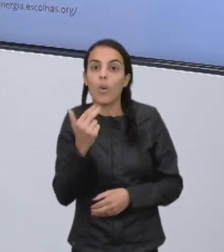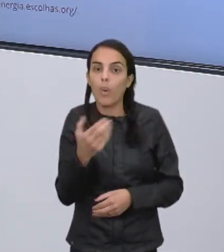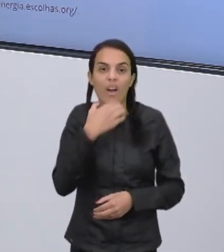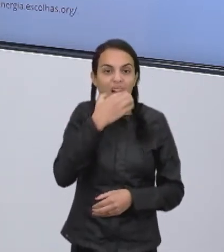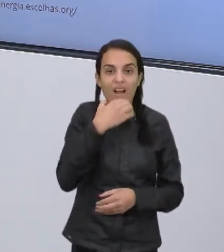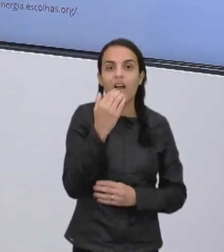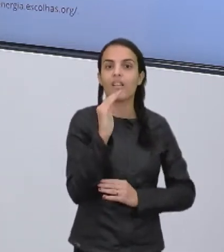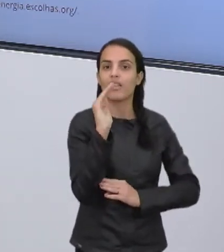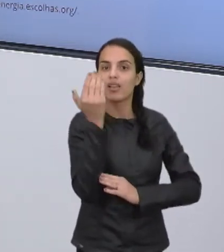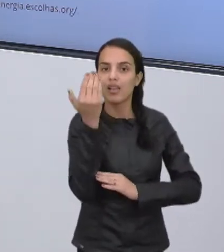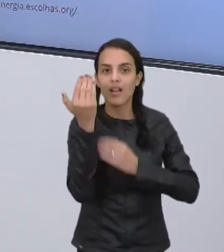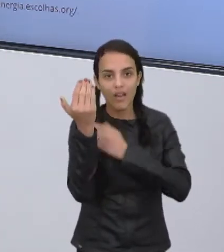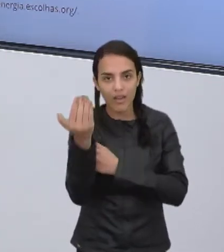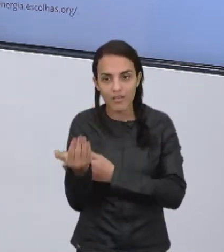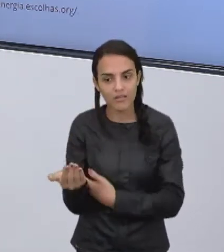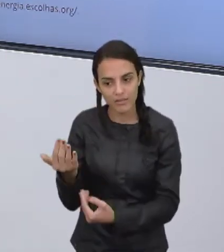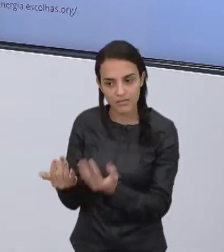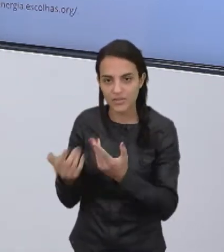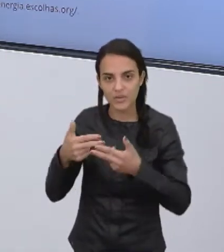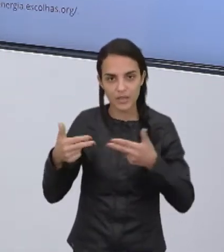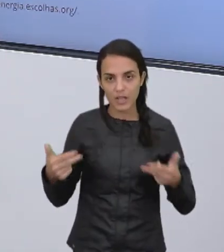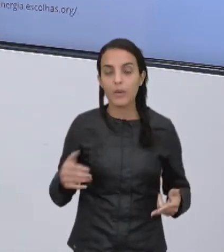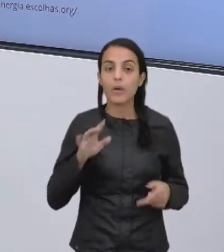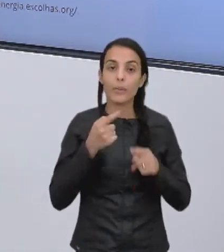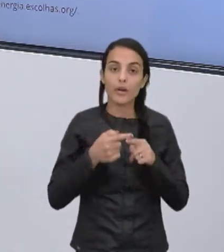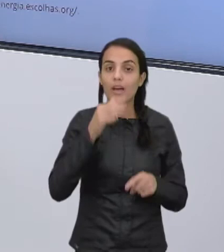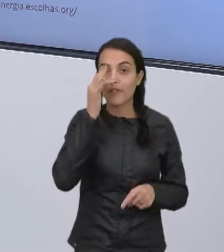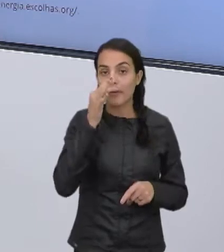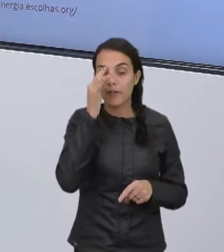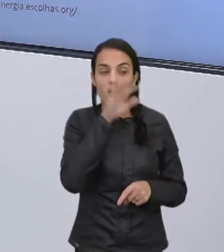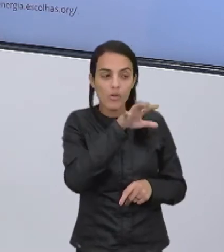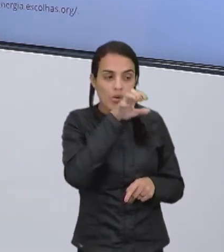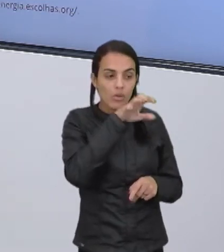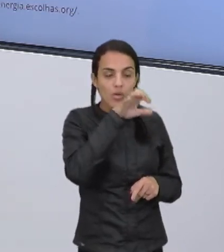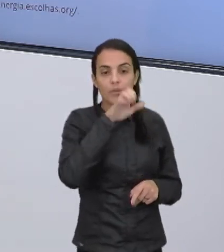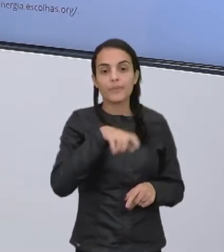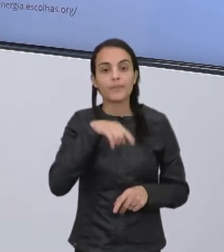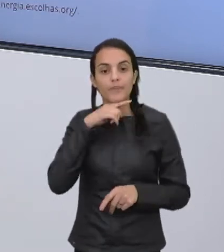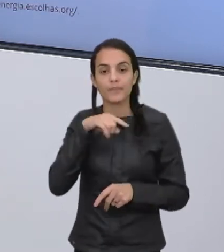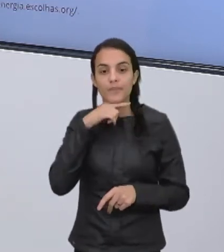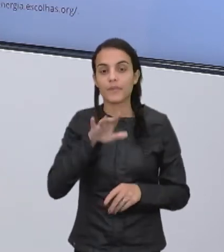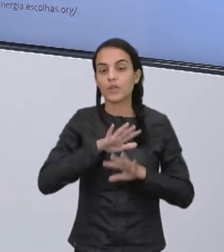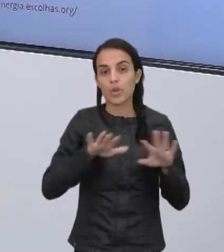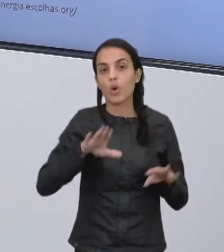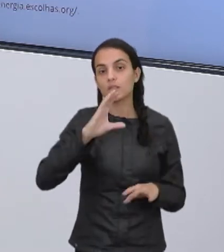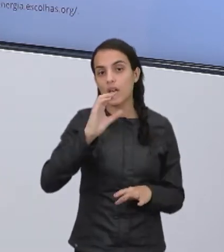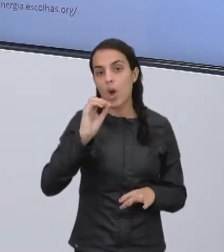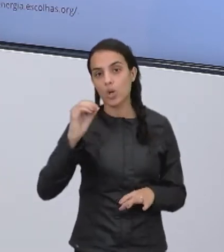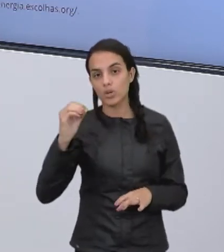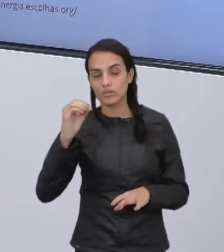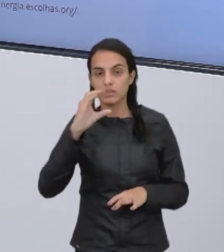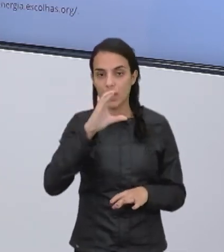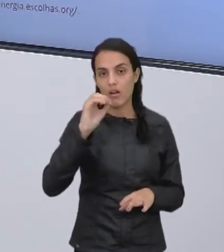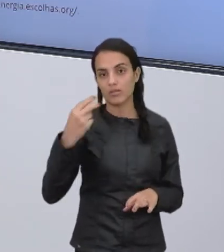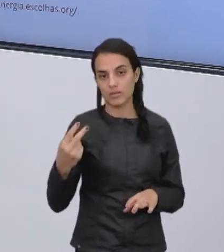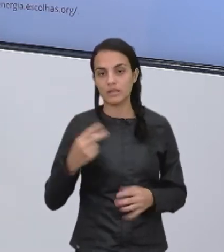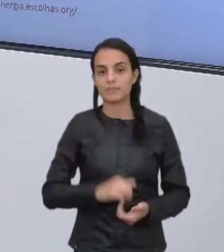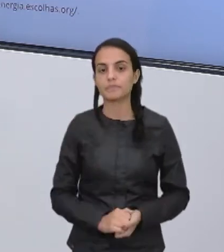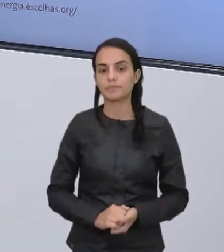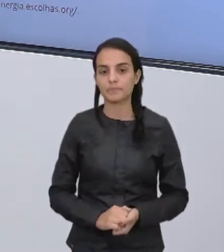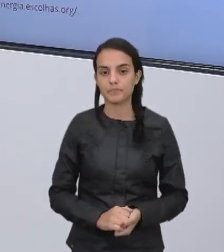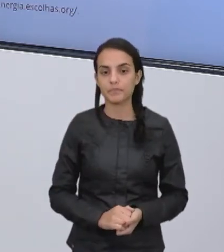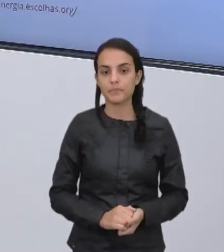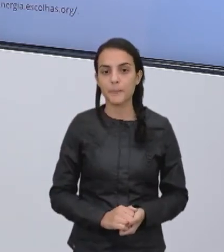mais. E porque as plantas não conseguem absorver, porque basicamente as plantas absorvem só o CO2. E também é eliminado